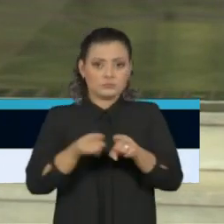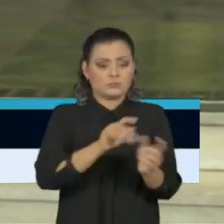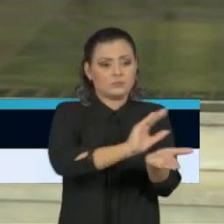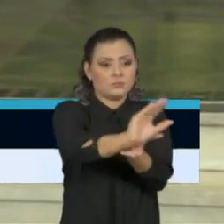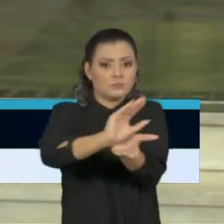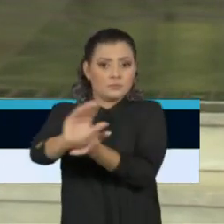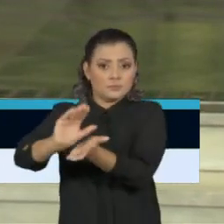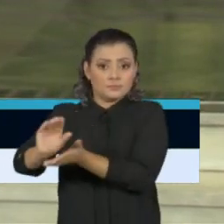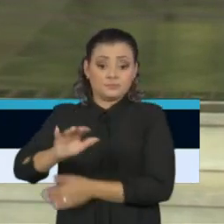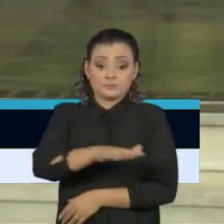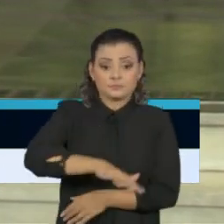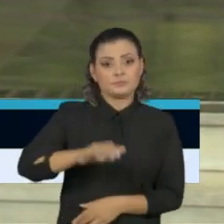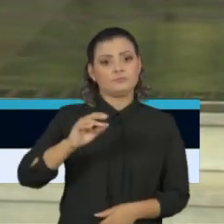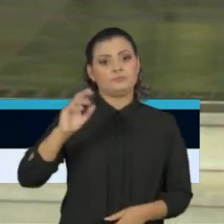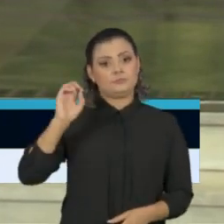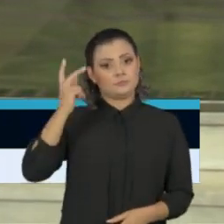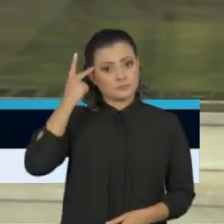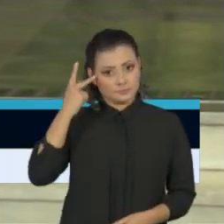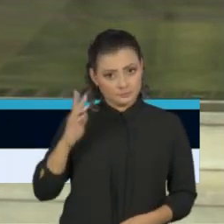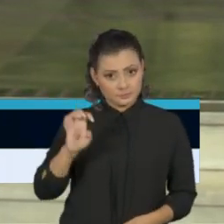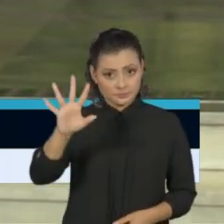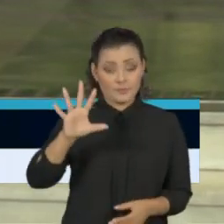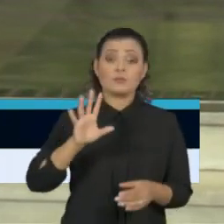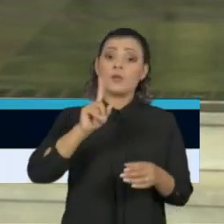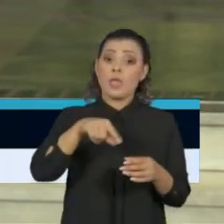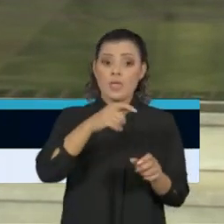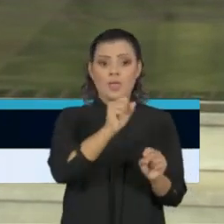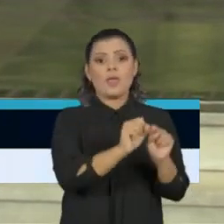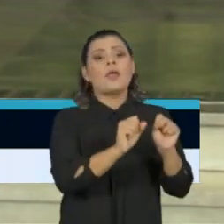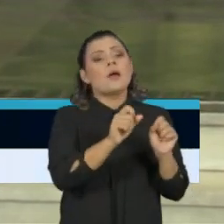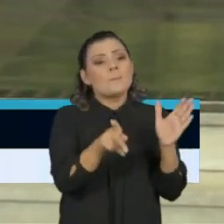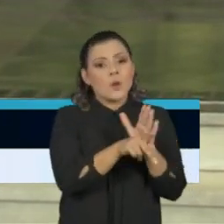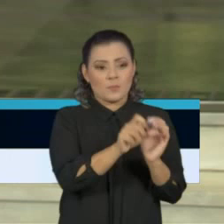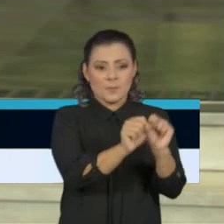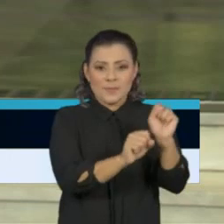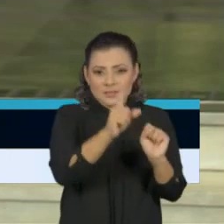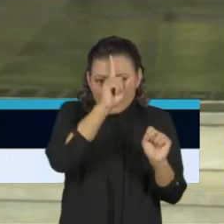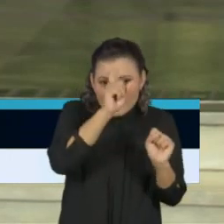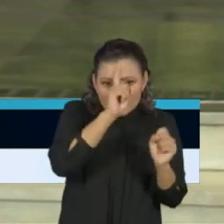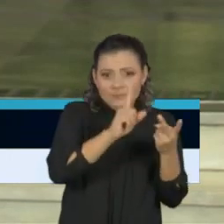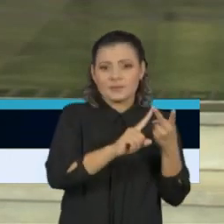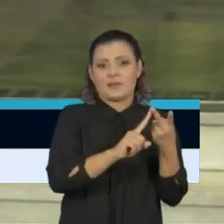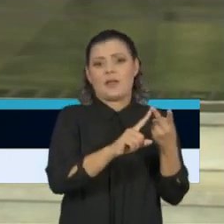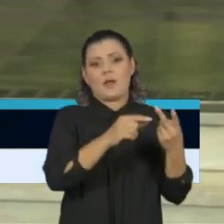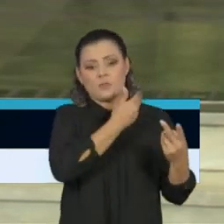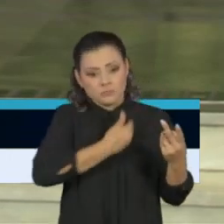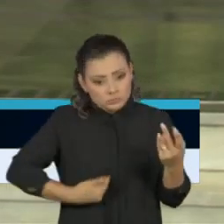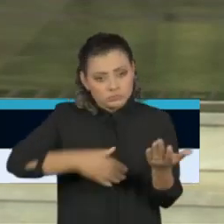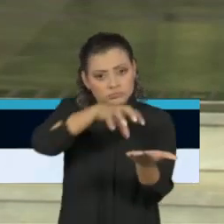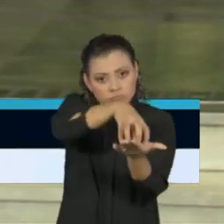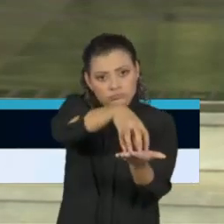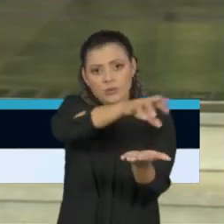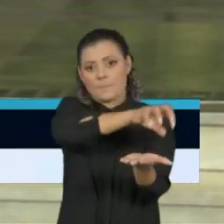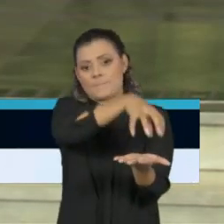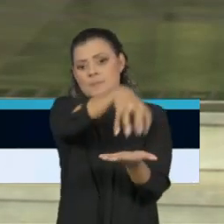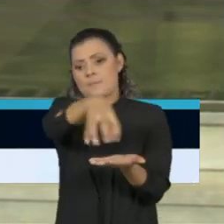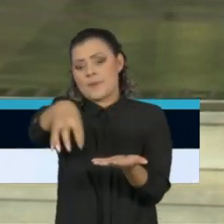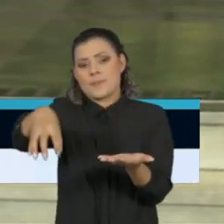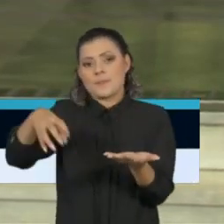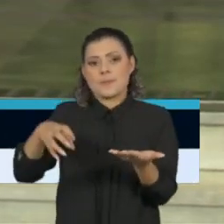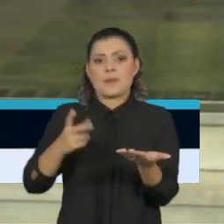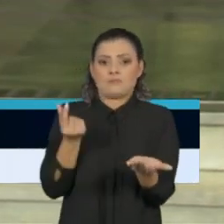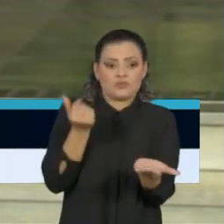pela região do Estado de São Paulo. São entidades cadastradas que já atuam com a Secretaria de Saúde do Governo do Estado de São